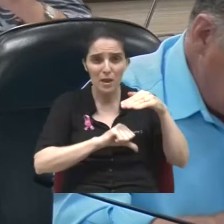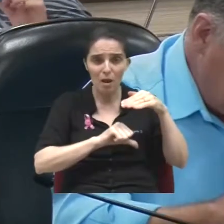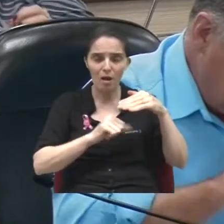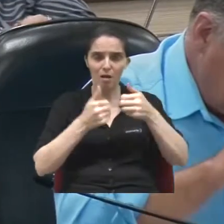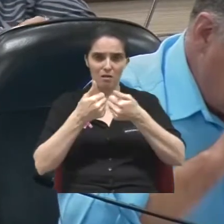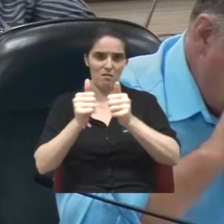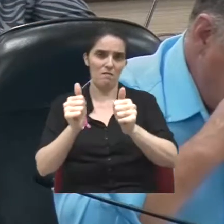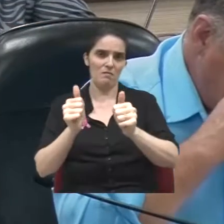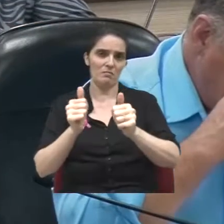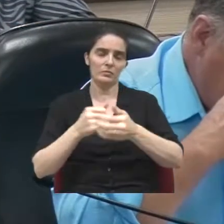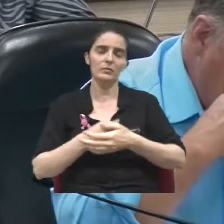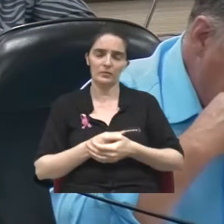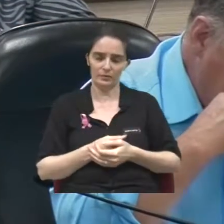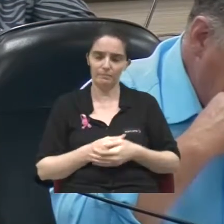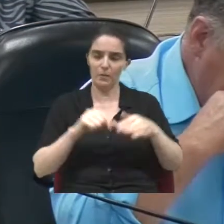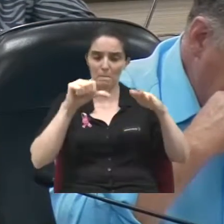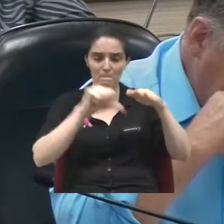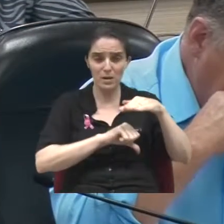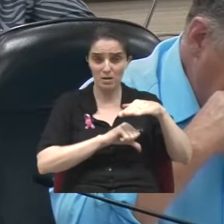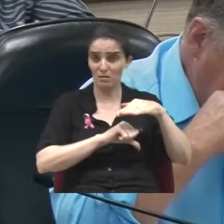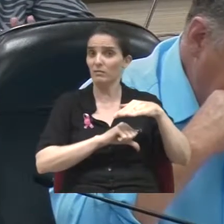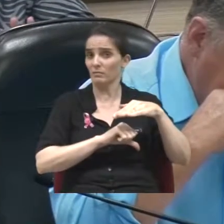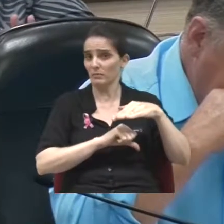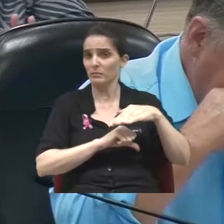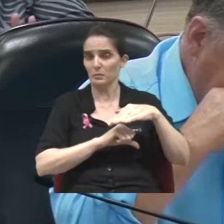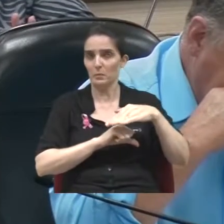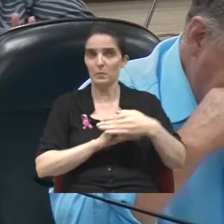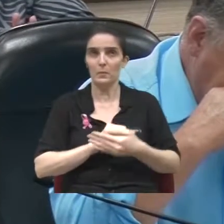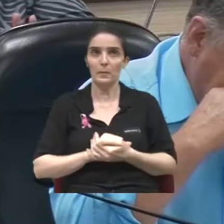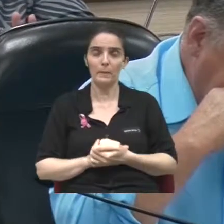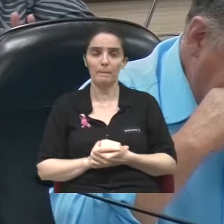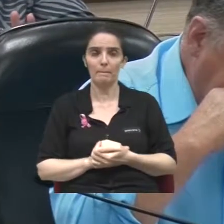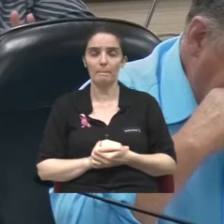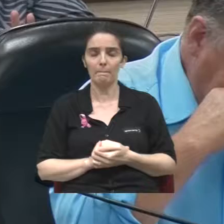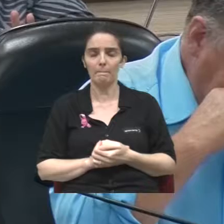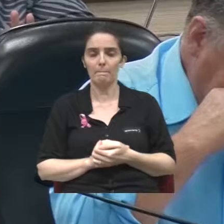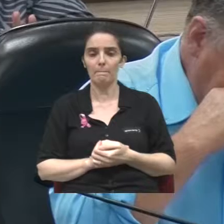situação está pior, a situação é caótica. Eles